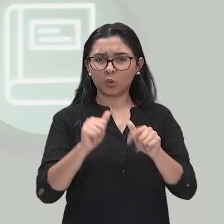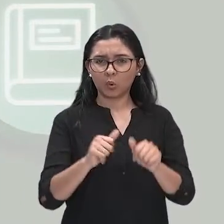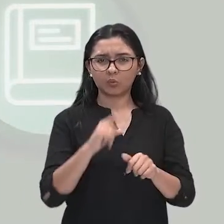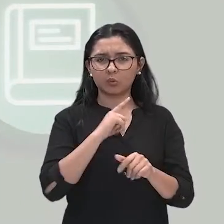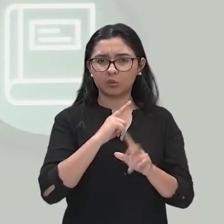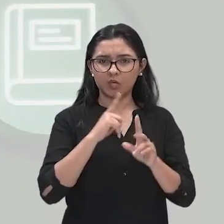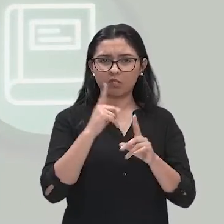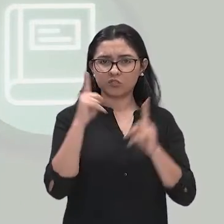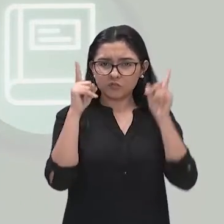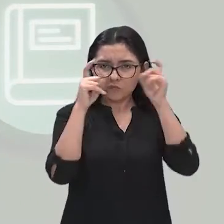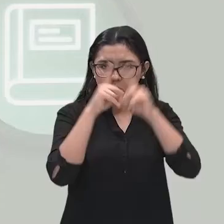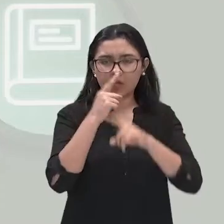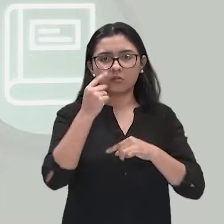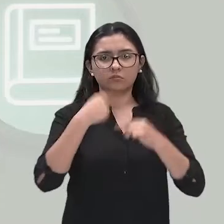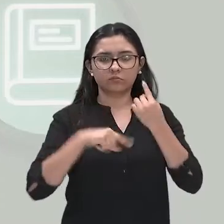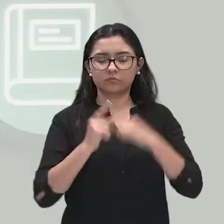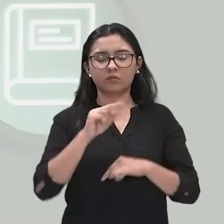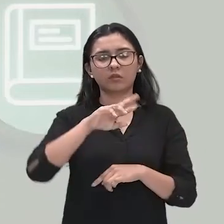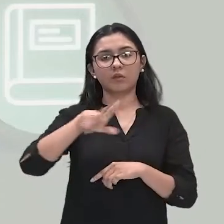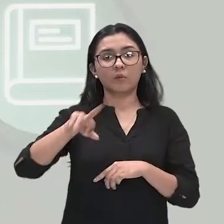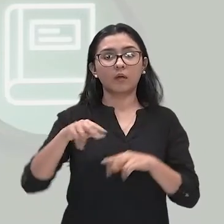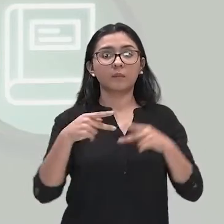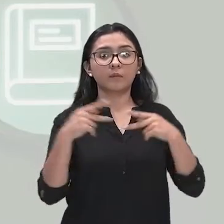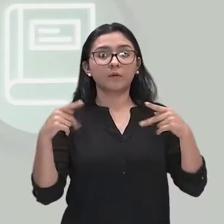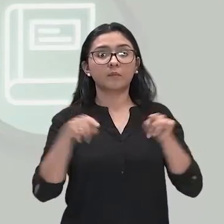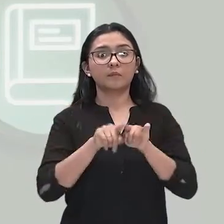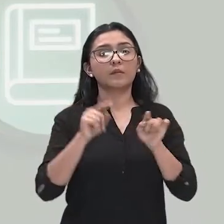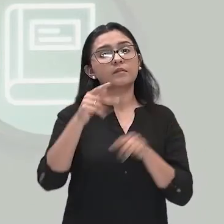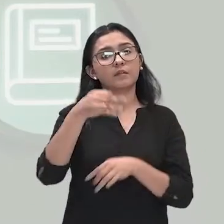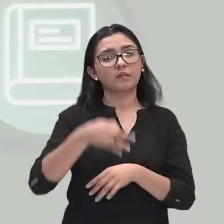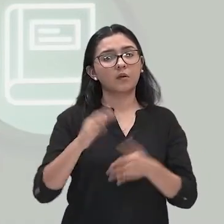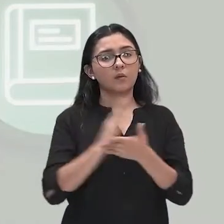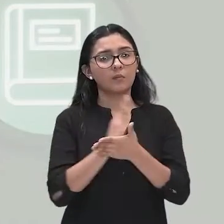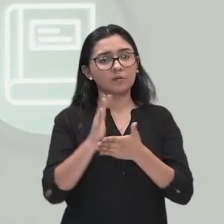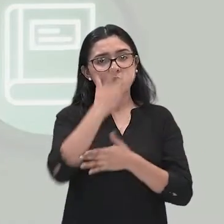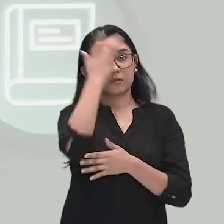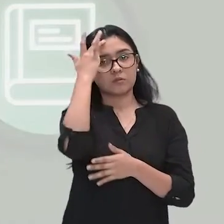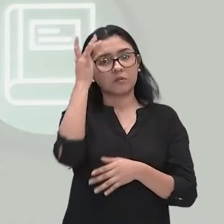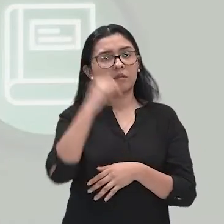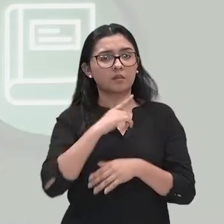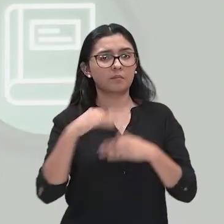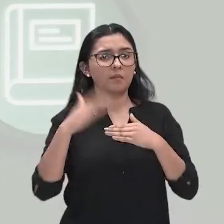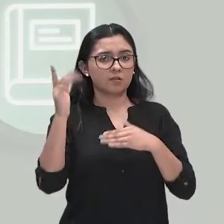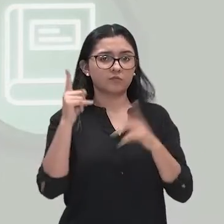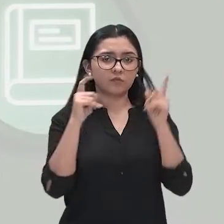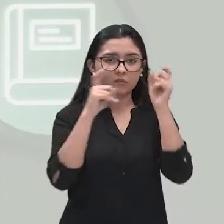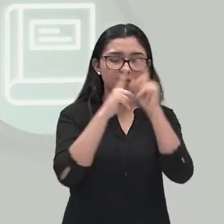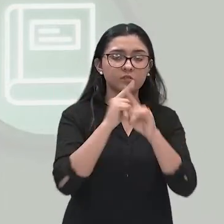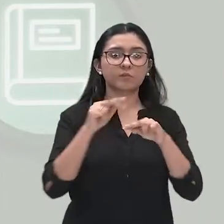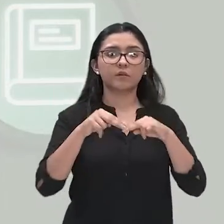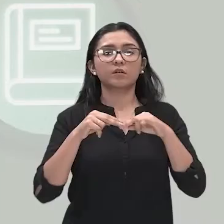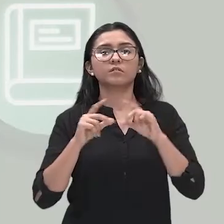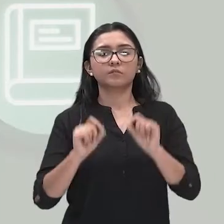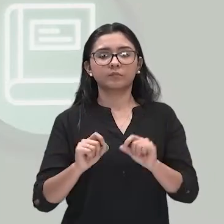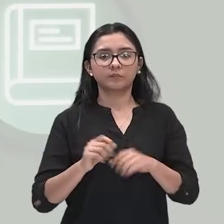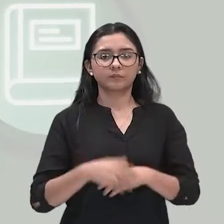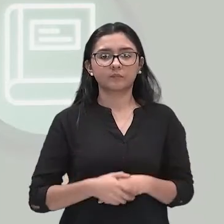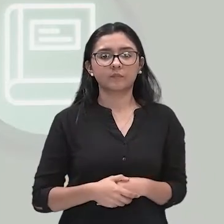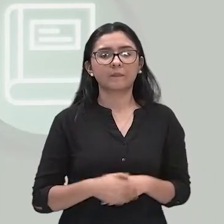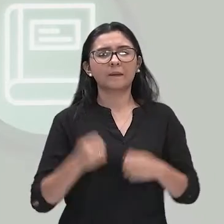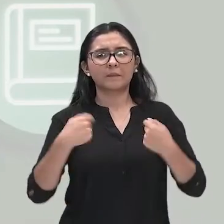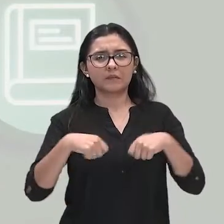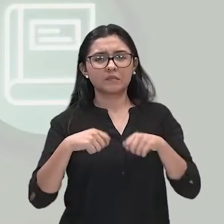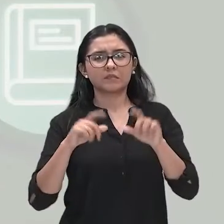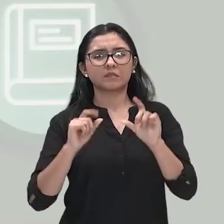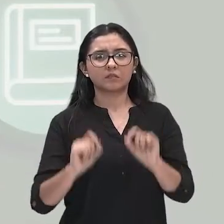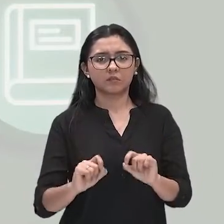de digerir ali a proteína, mas tenho certeza que algumas pessoas têm um pouquinho mais, justamente por conta ali precisa quebrar